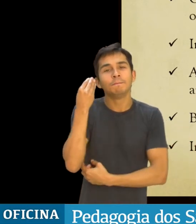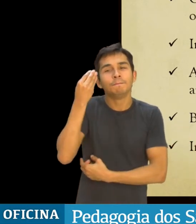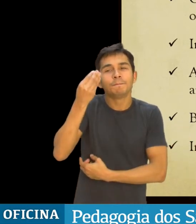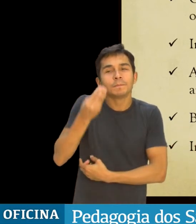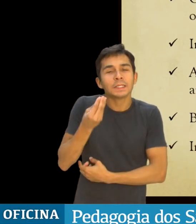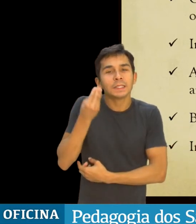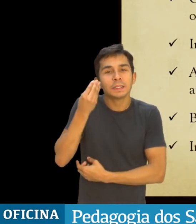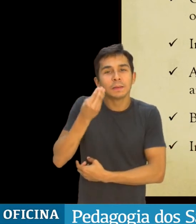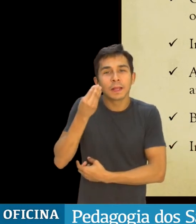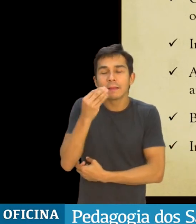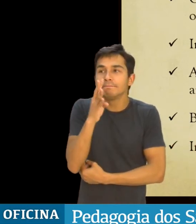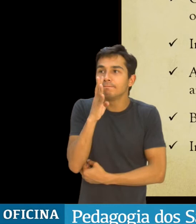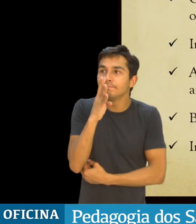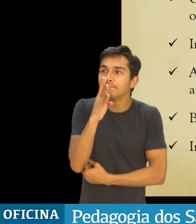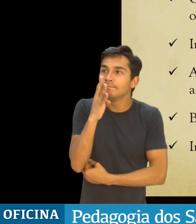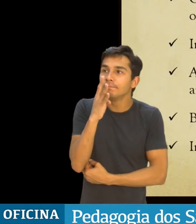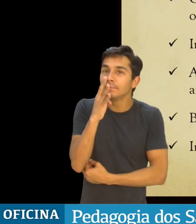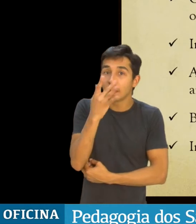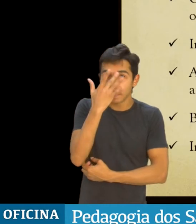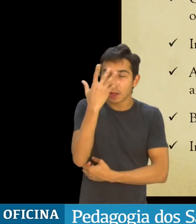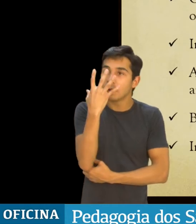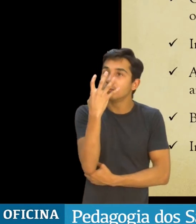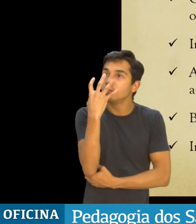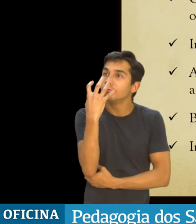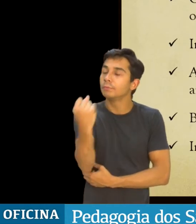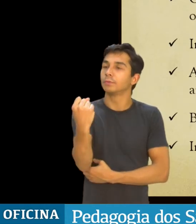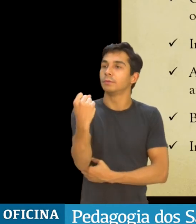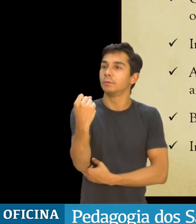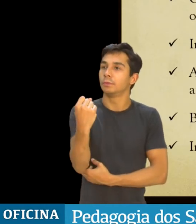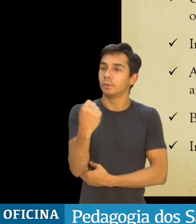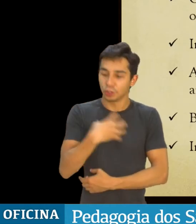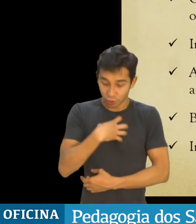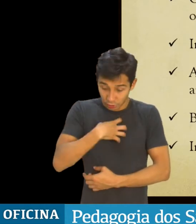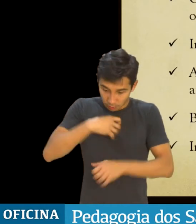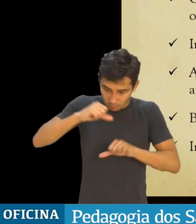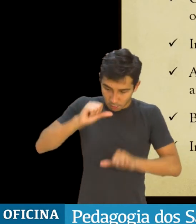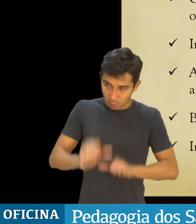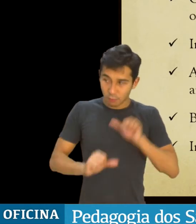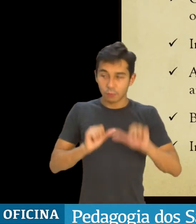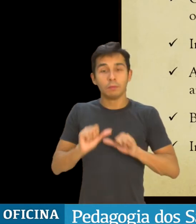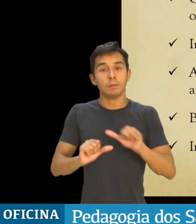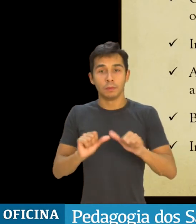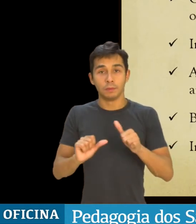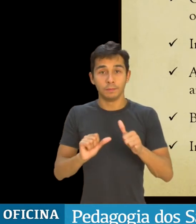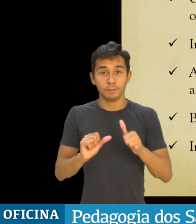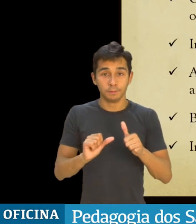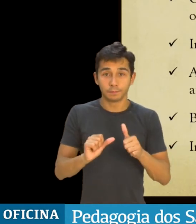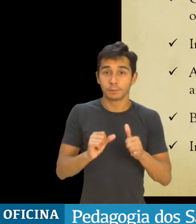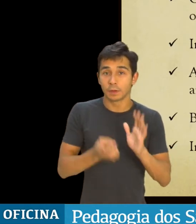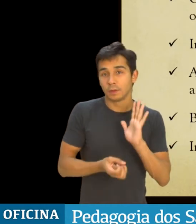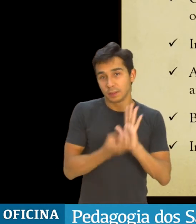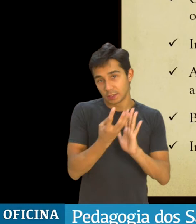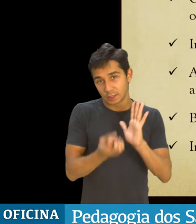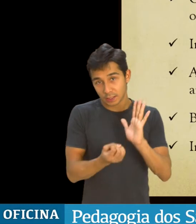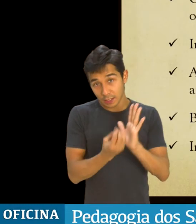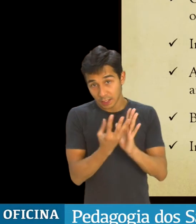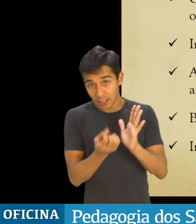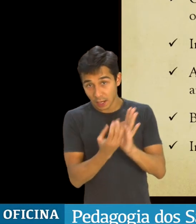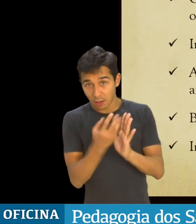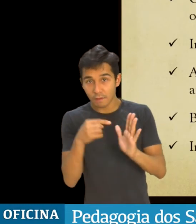que a pessoa, quando ela entra, ela não sai da mesma maneira. Eu acho que o sarau, ele provocou essas